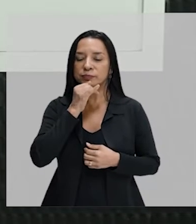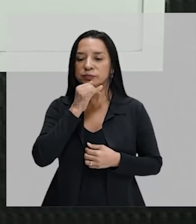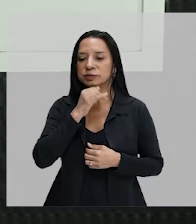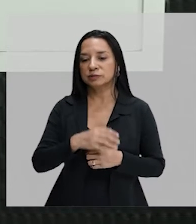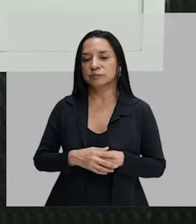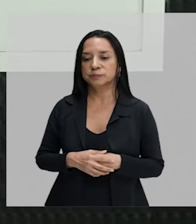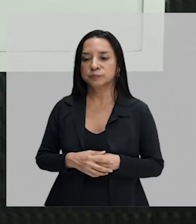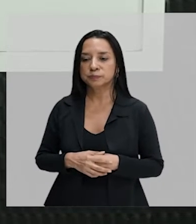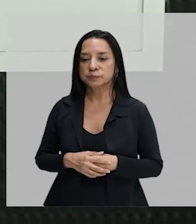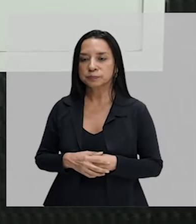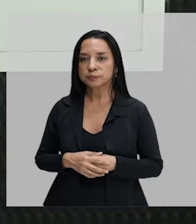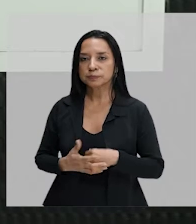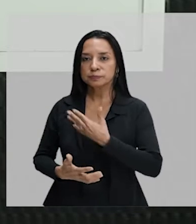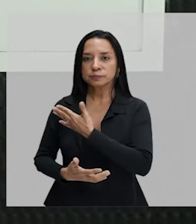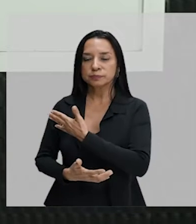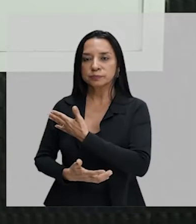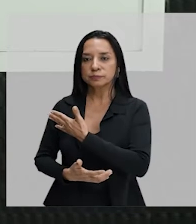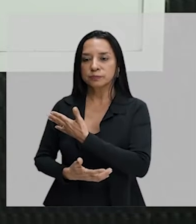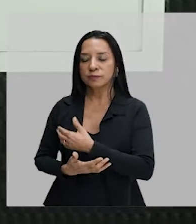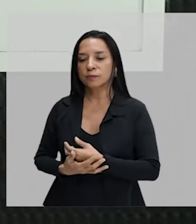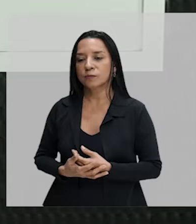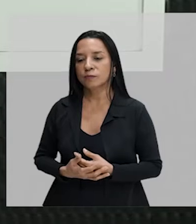e comunicação,